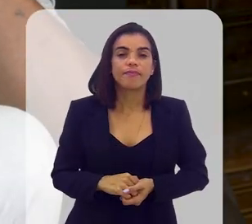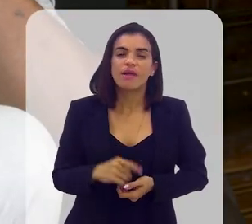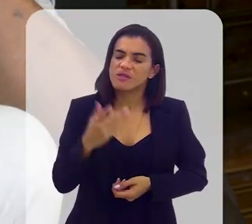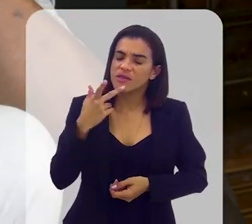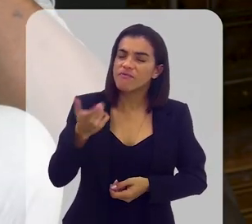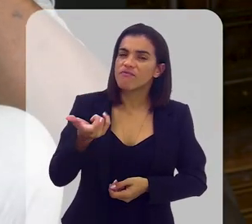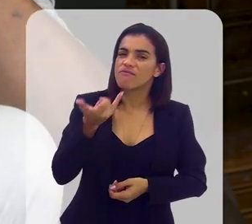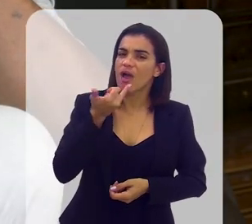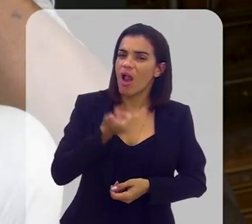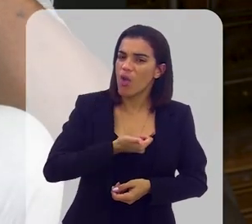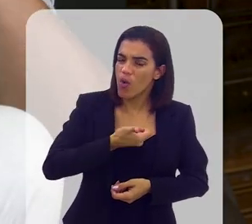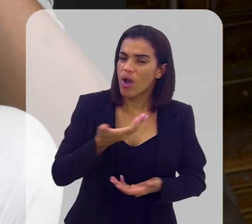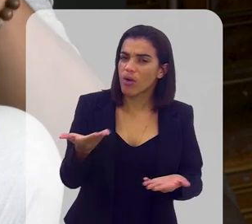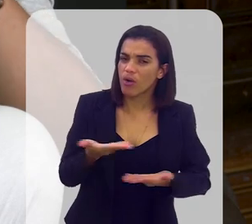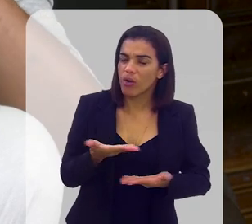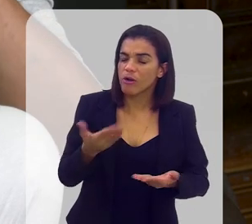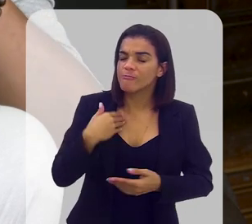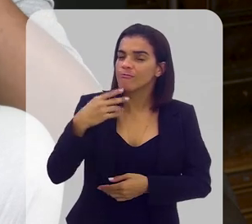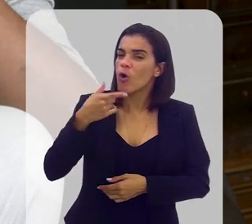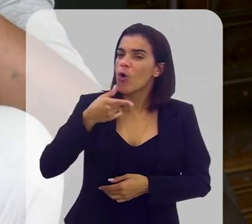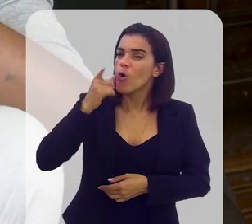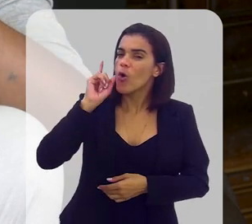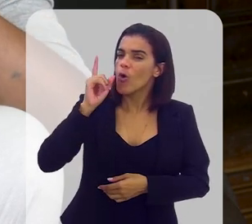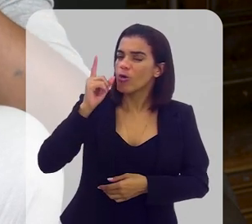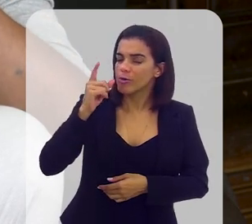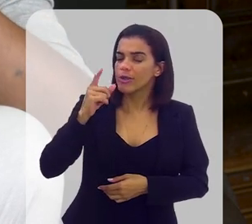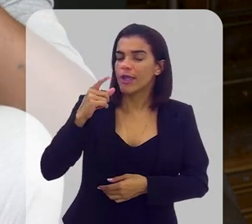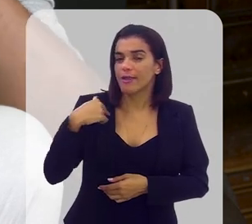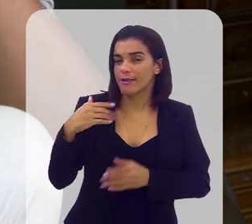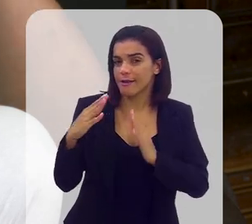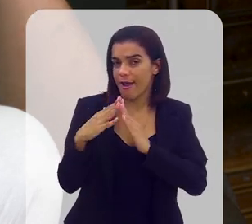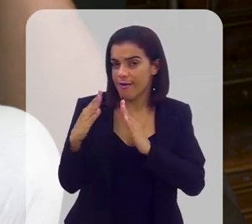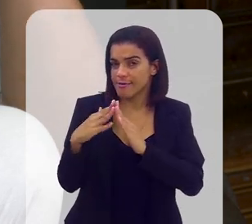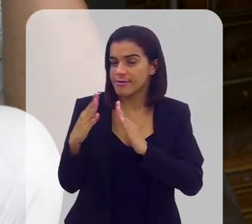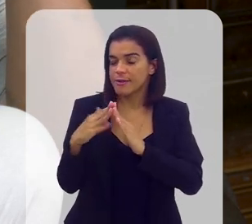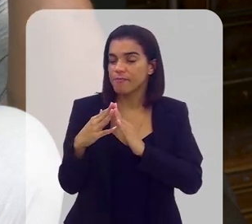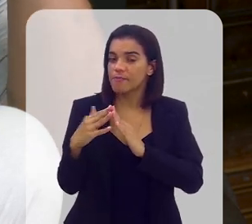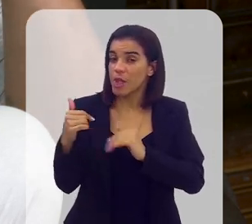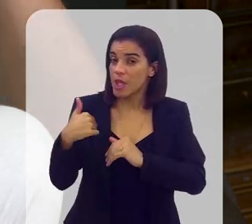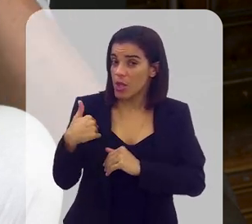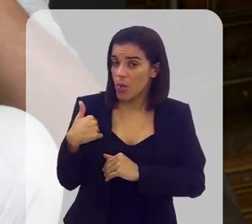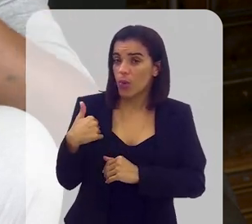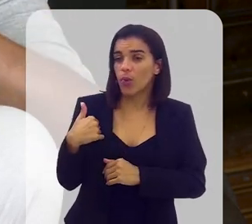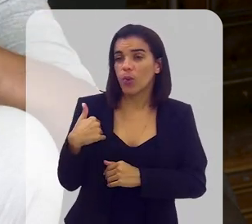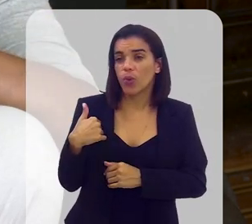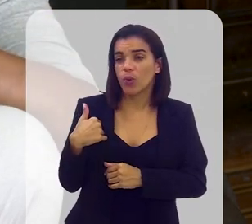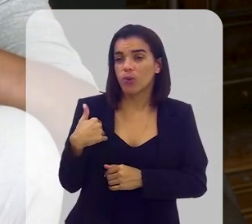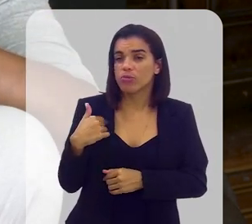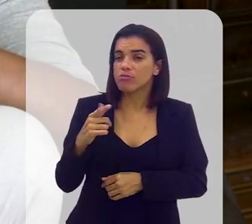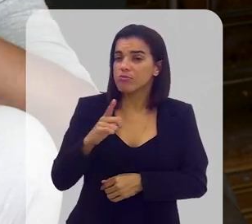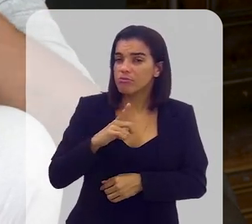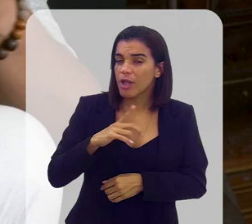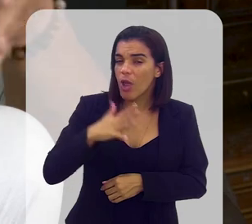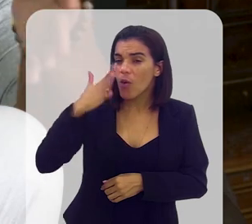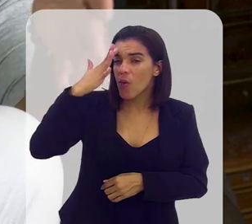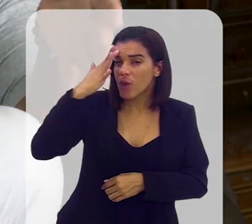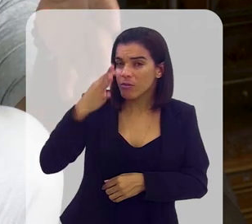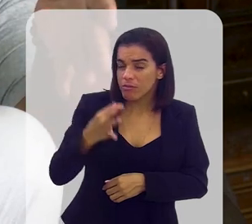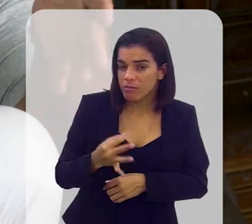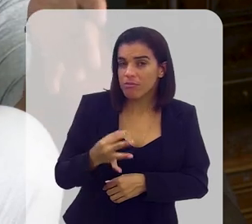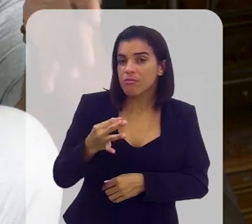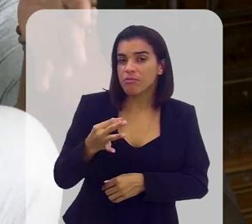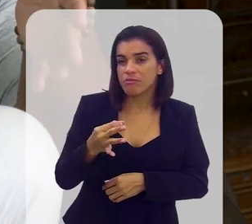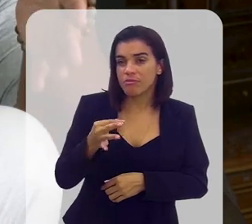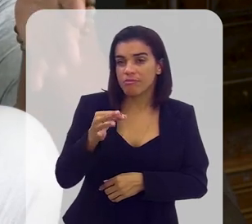agora. Ontem nós estávamos numa discussão dentro de casa em que eu tenho um entendimento